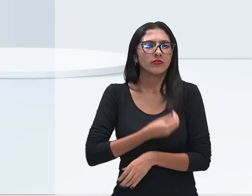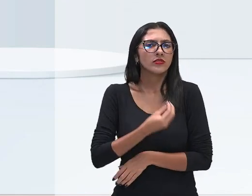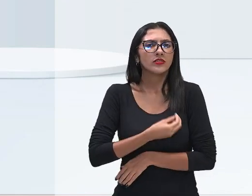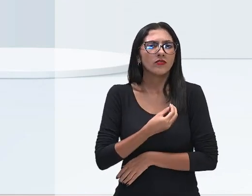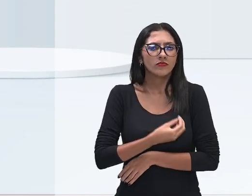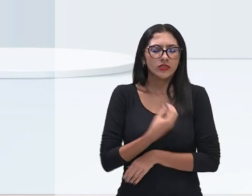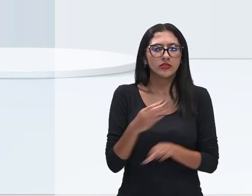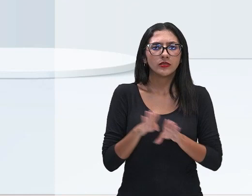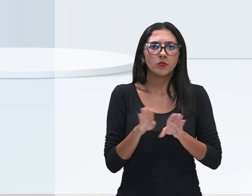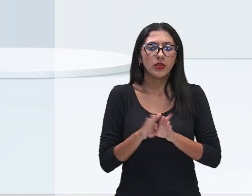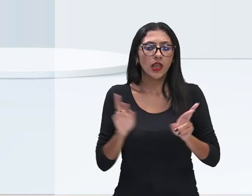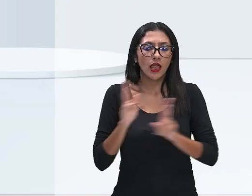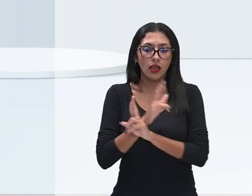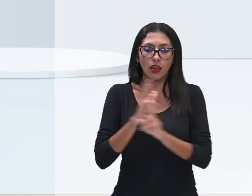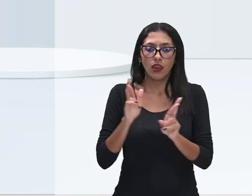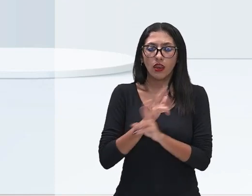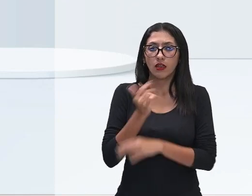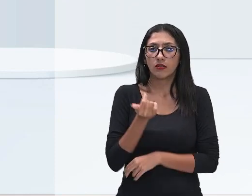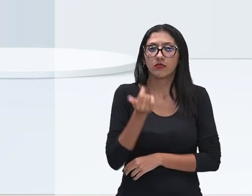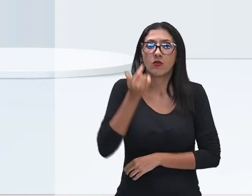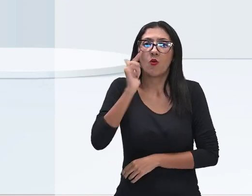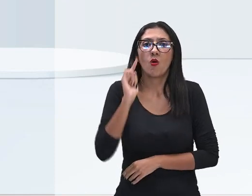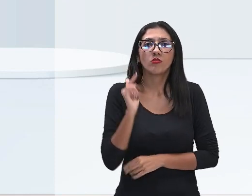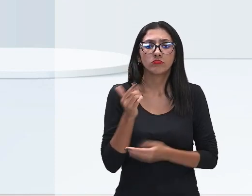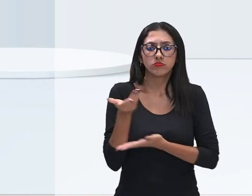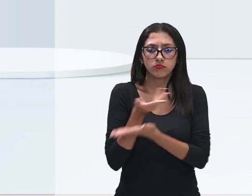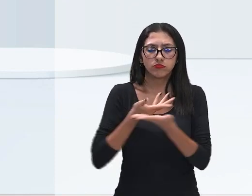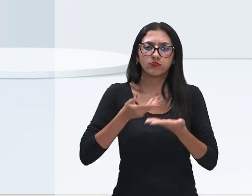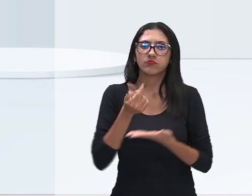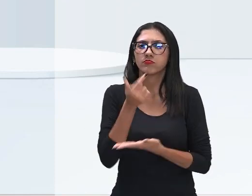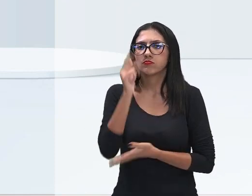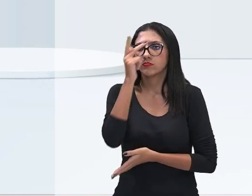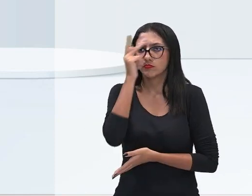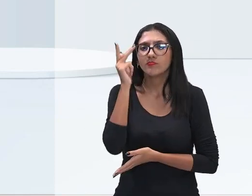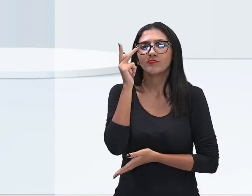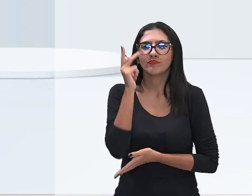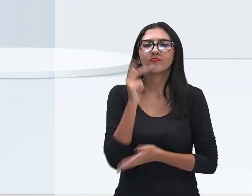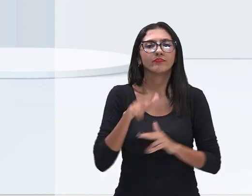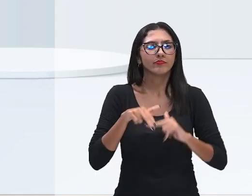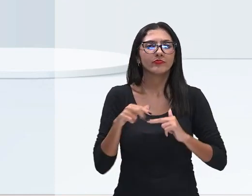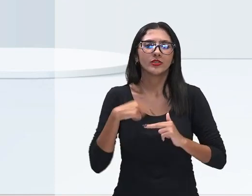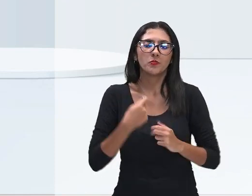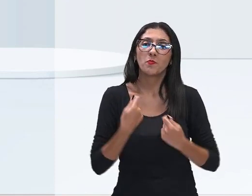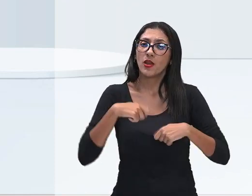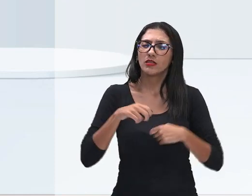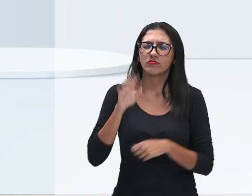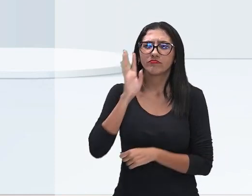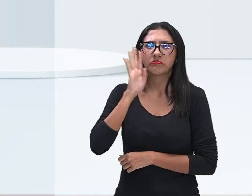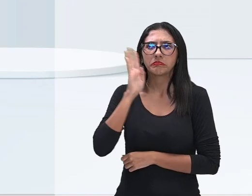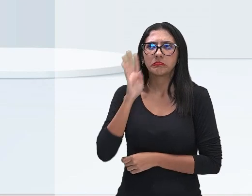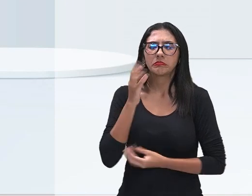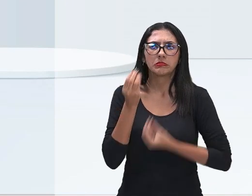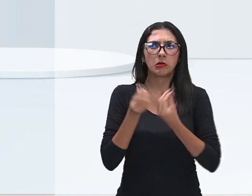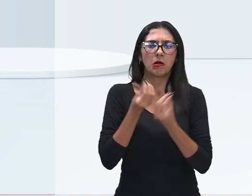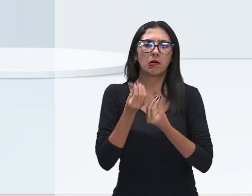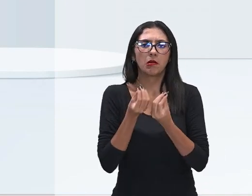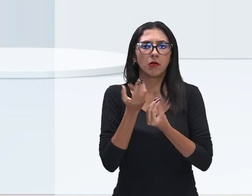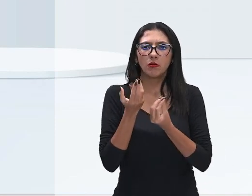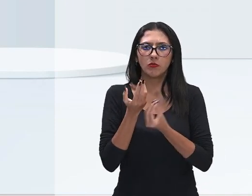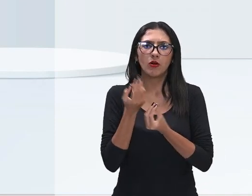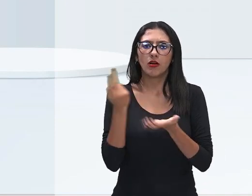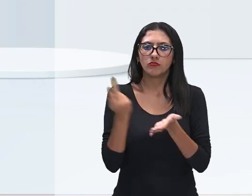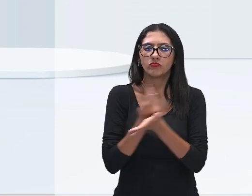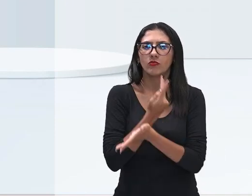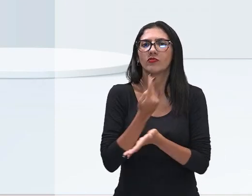vida das pessoas que estão próximas da gente. Então, nós devemos refletir sobre as consequências de nossas ações,